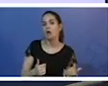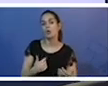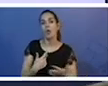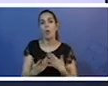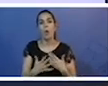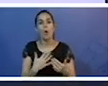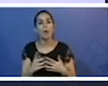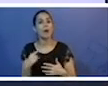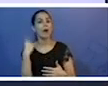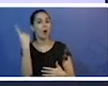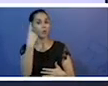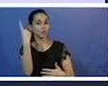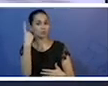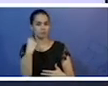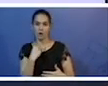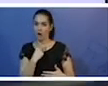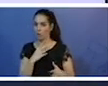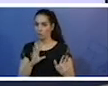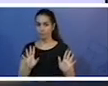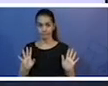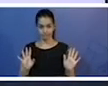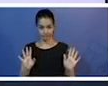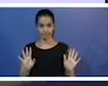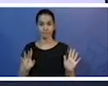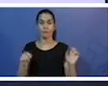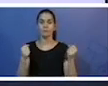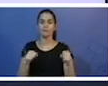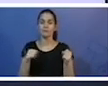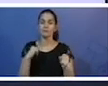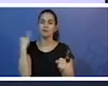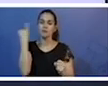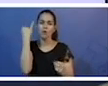lado. Certo? Isso que é o mais importante. Então,